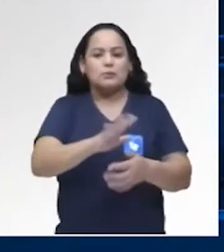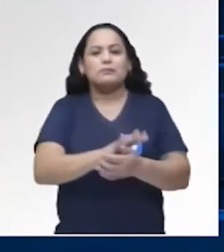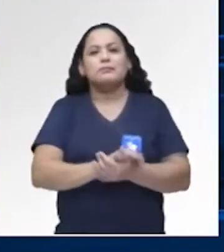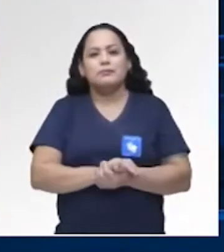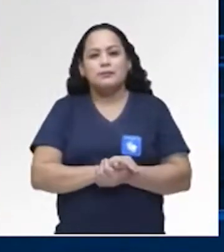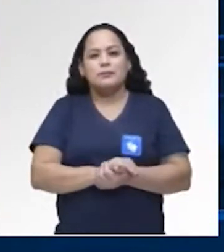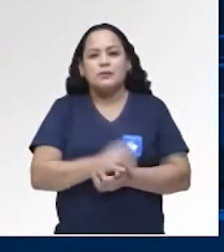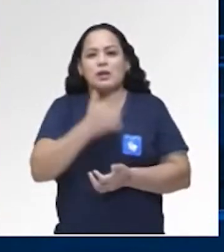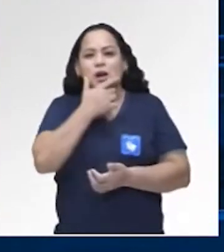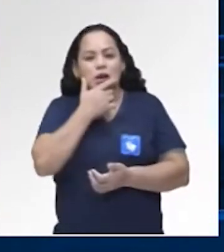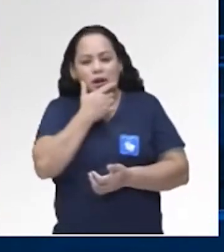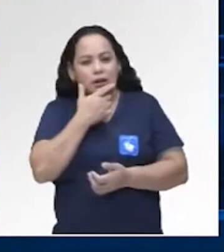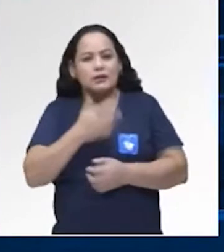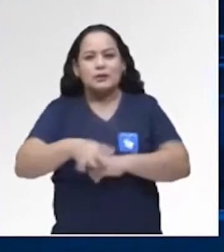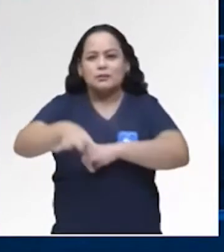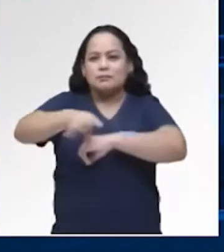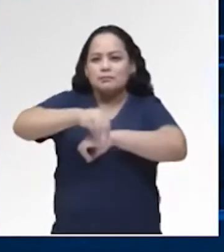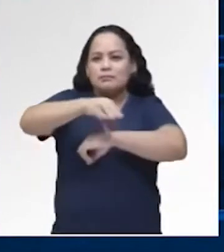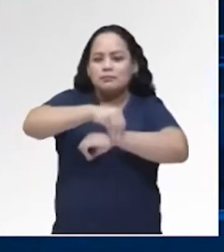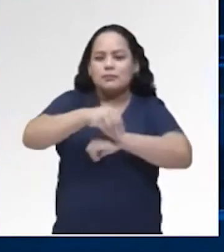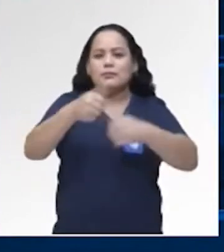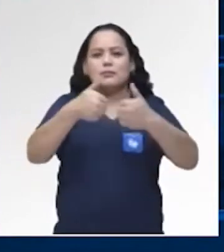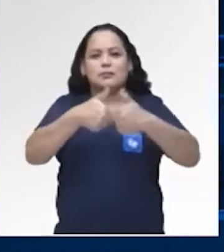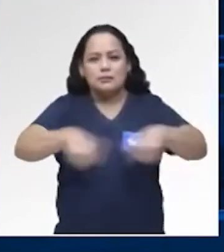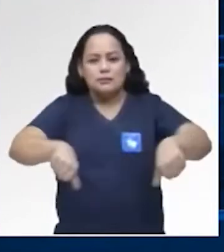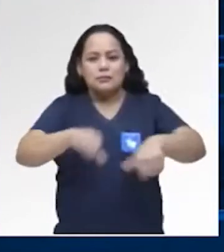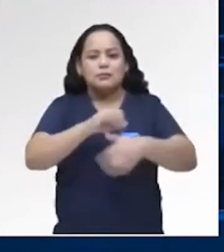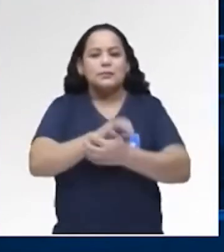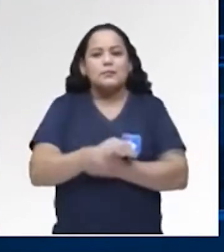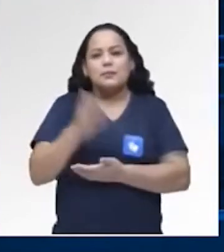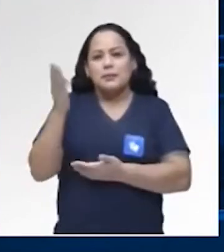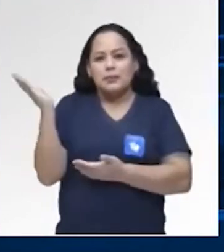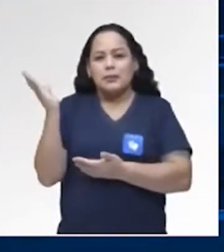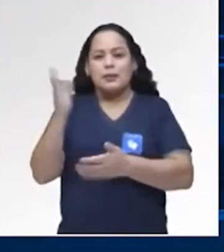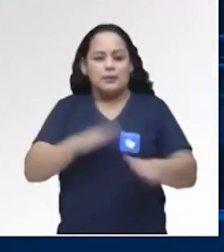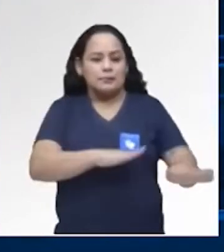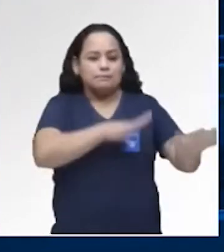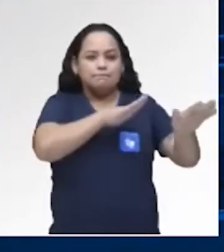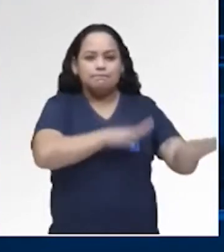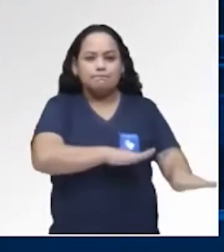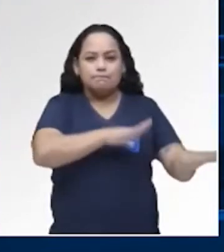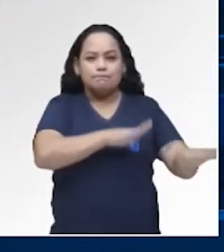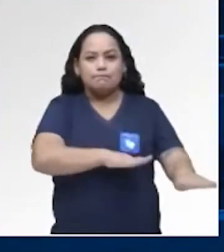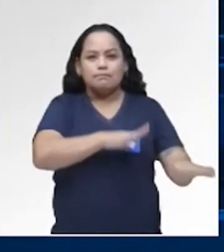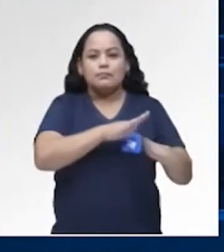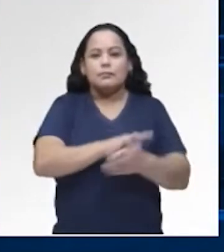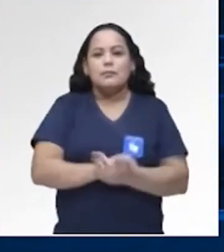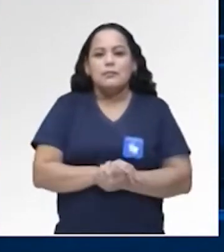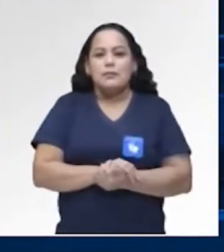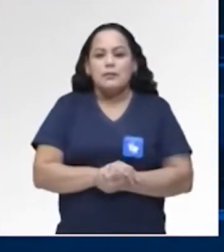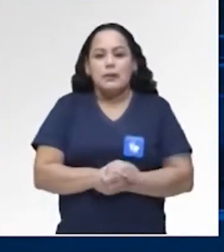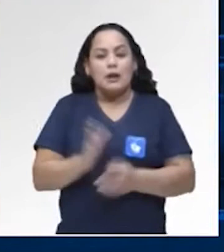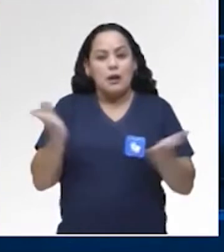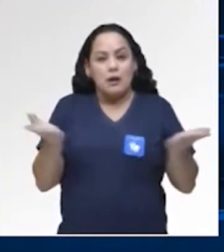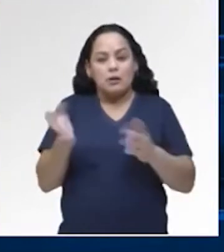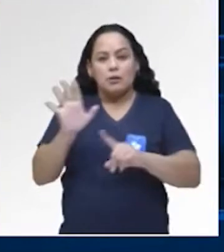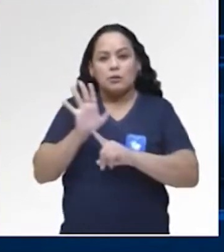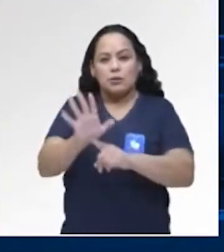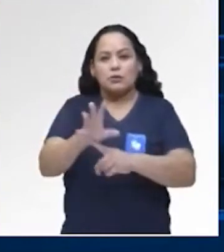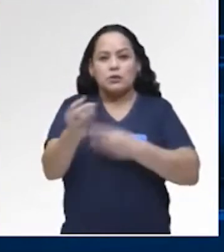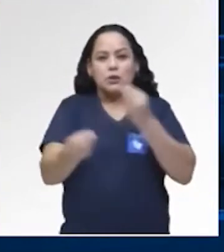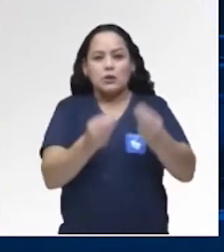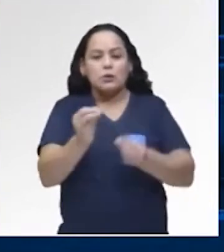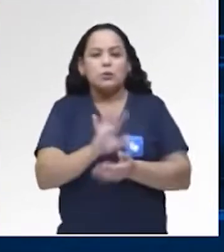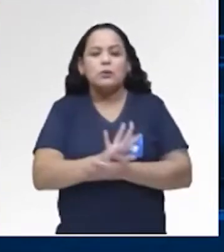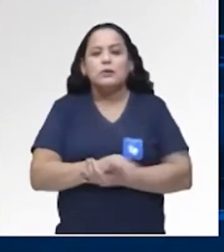a Inglaterra aí se faz presente, faz parte, então, aí do Reino Unido. Certo, gente? Vou mostrar para vocês agora um short